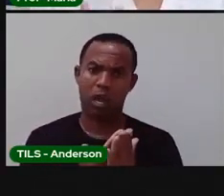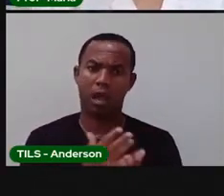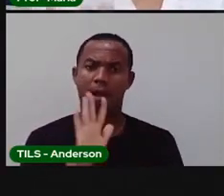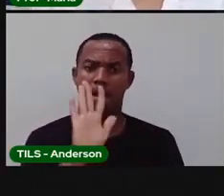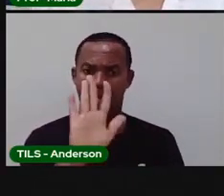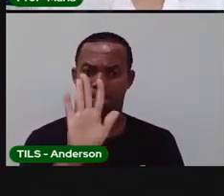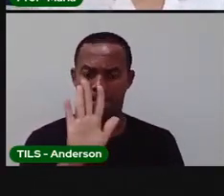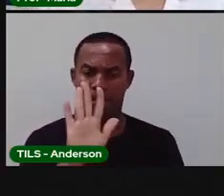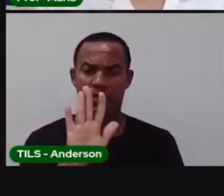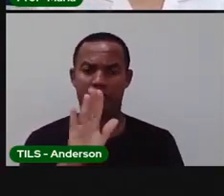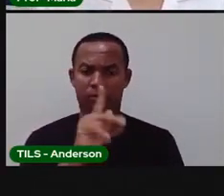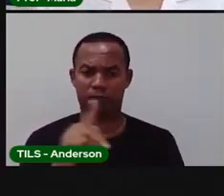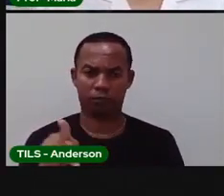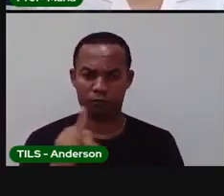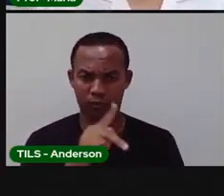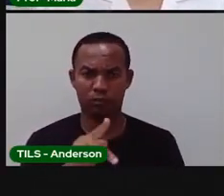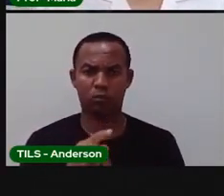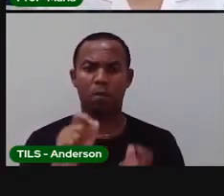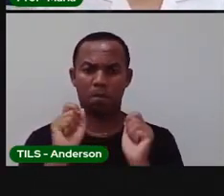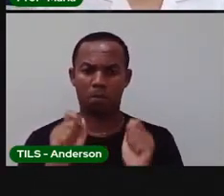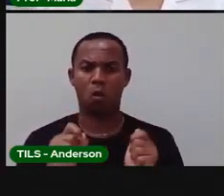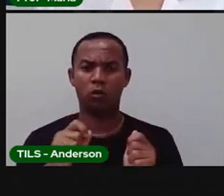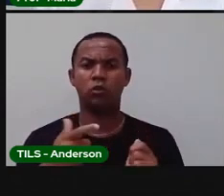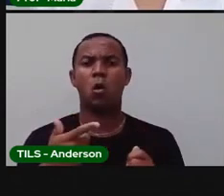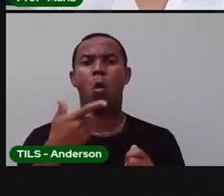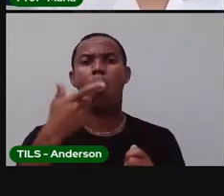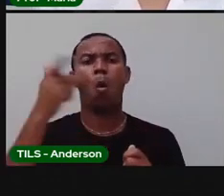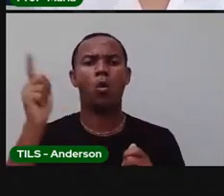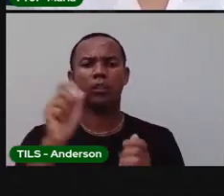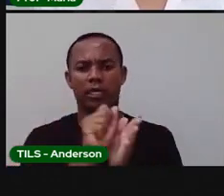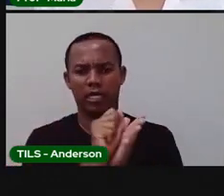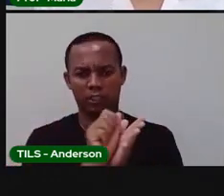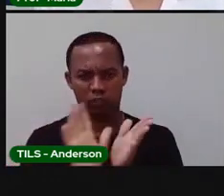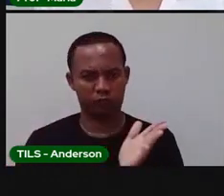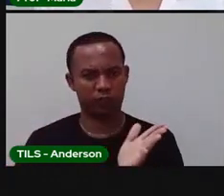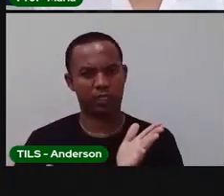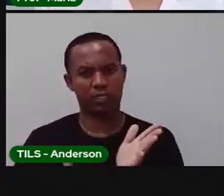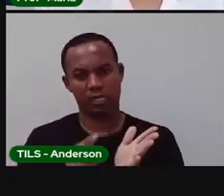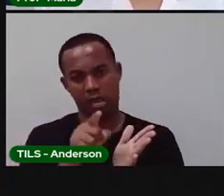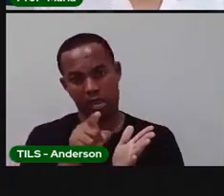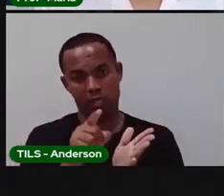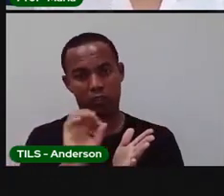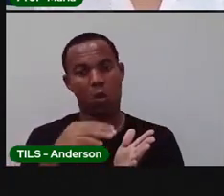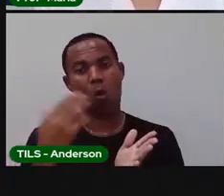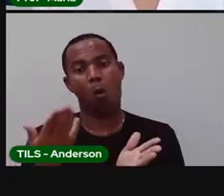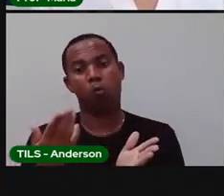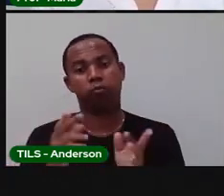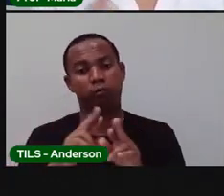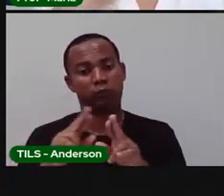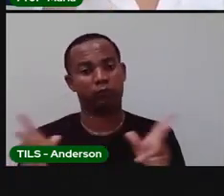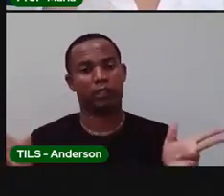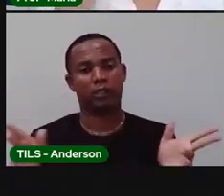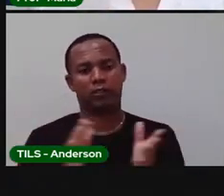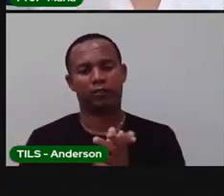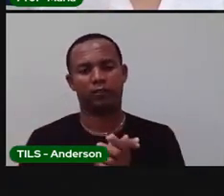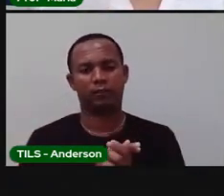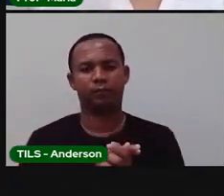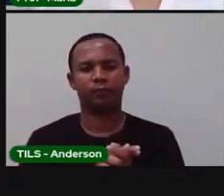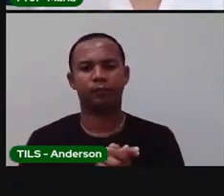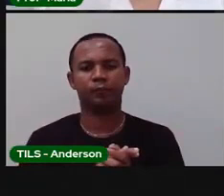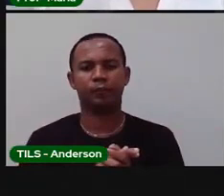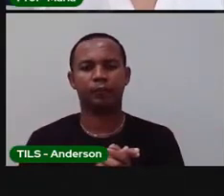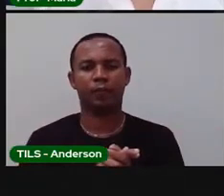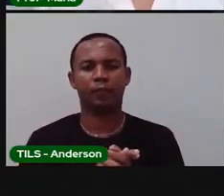professor provavelmente irá passar uma outra atividade para vocês, que pode ser essa ou não, tá? Para que vocês